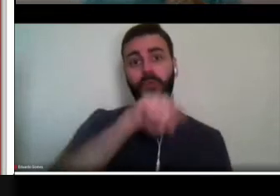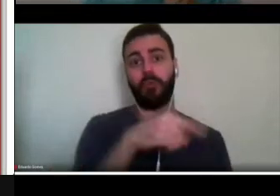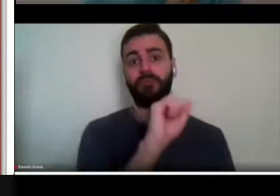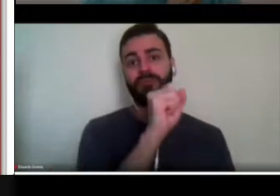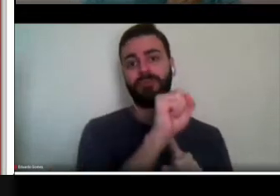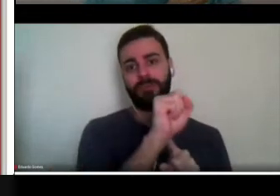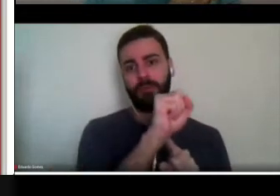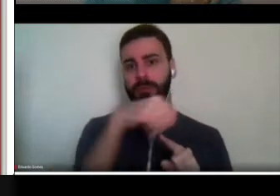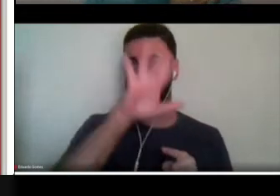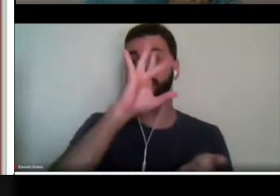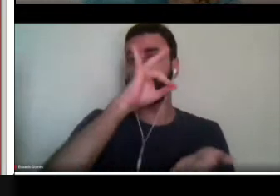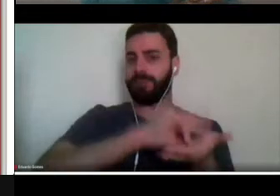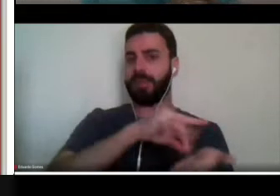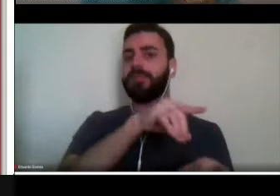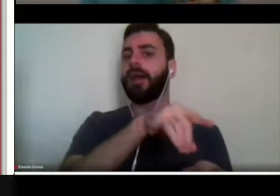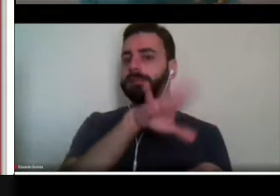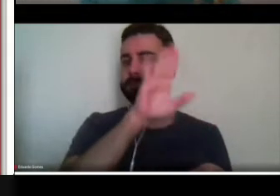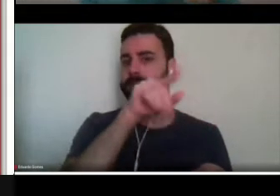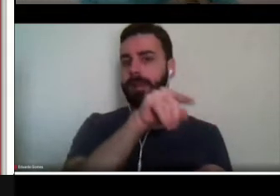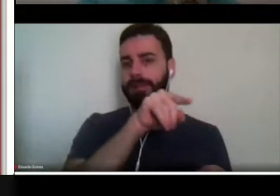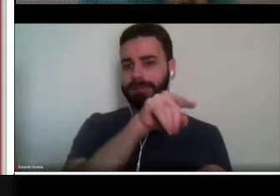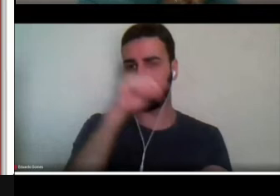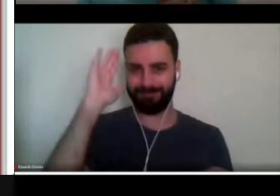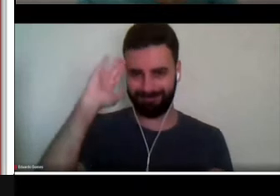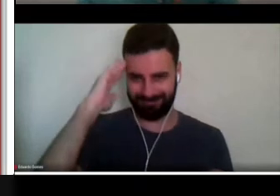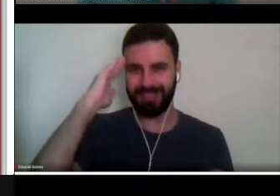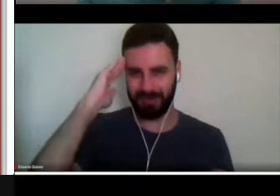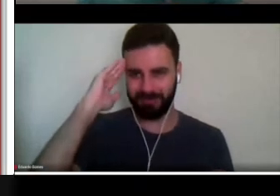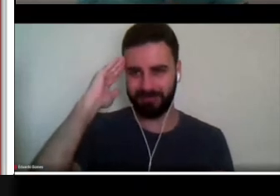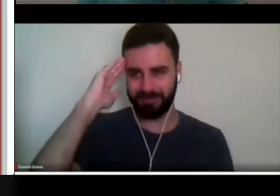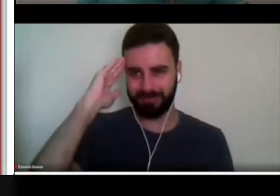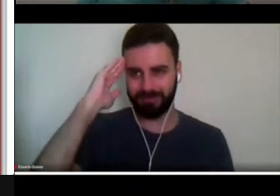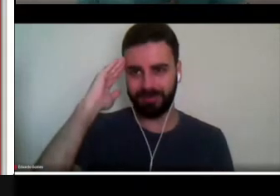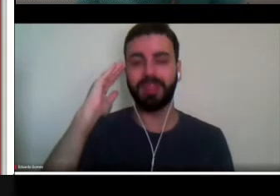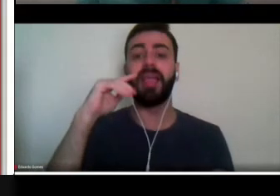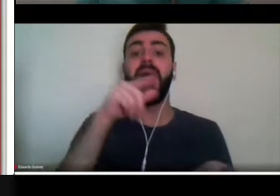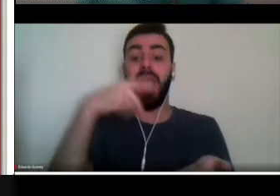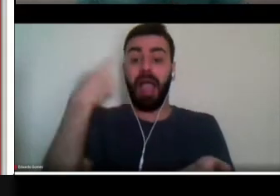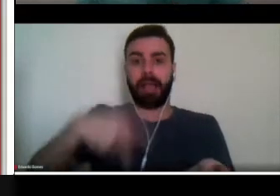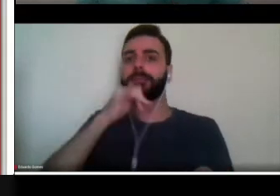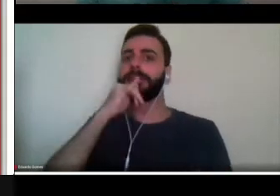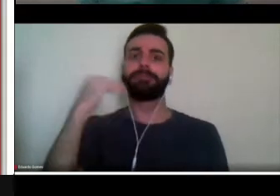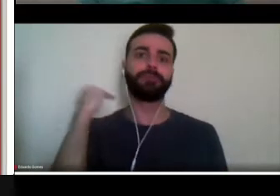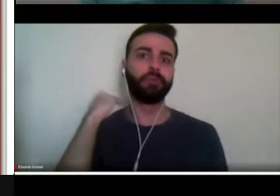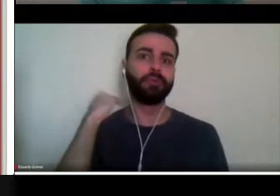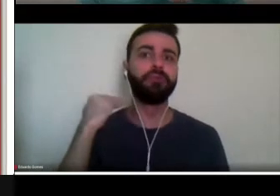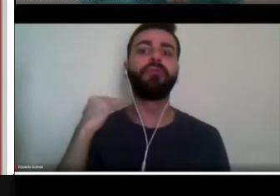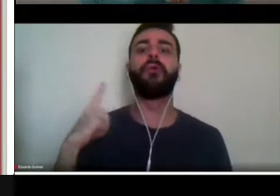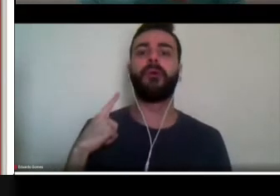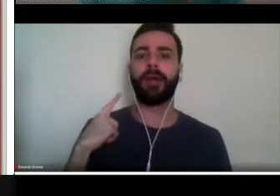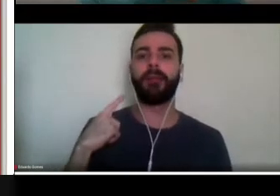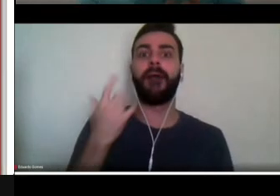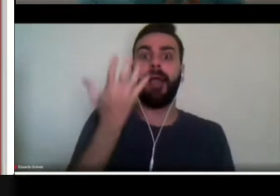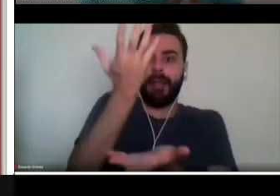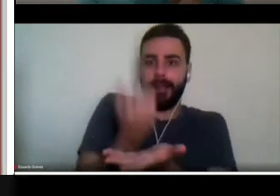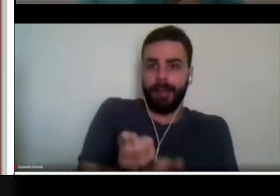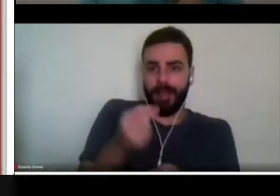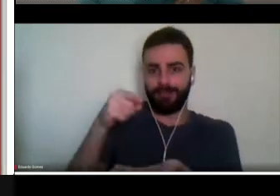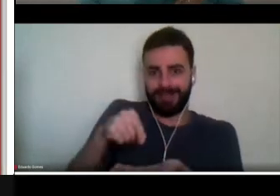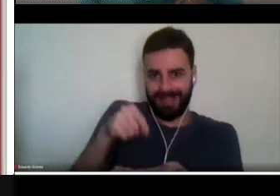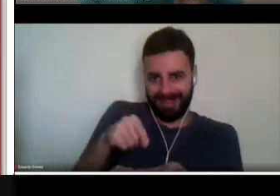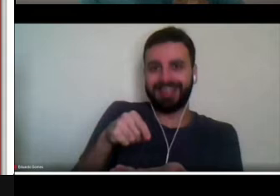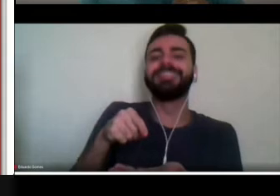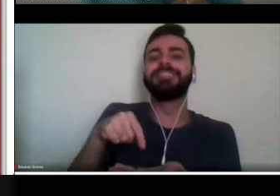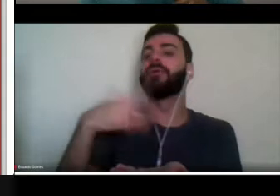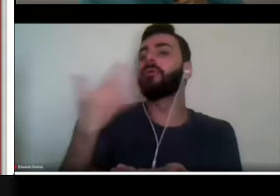quadrado. Aqui em Juiz de Fora, a aceleração gravitacional, por exemplo, é próxima de